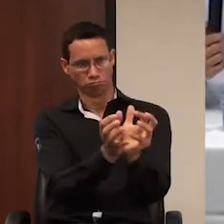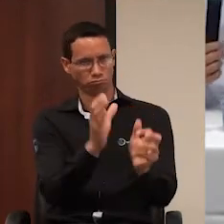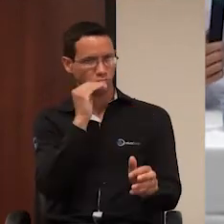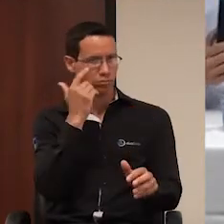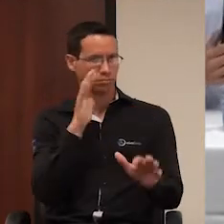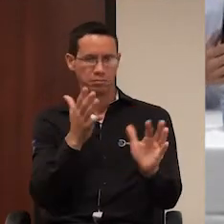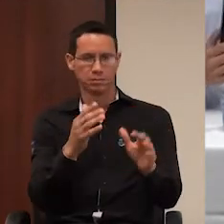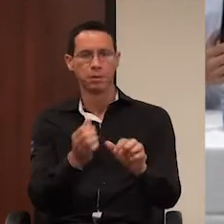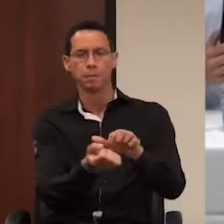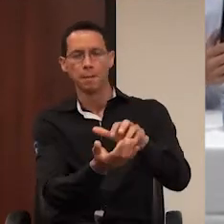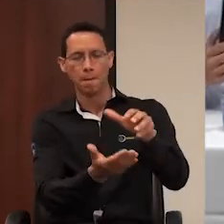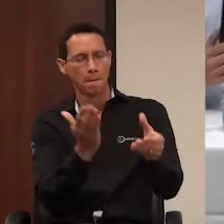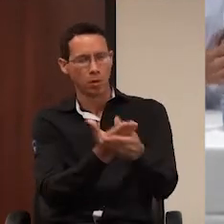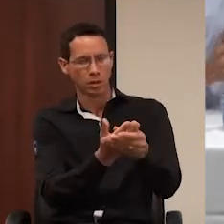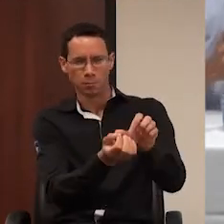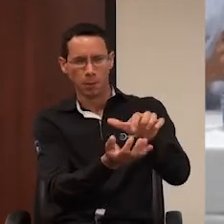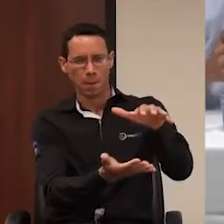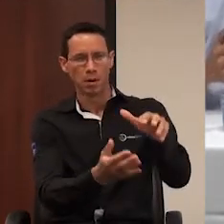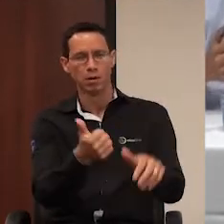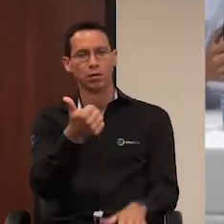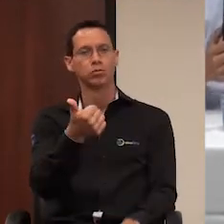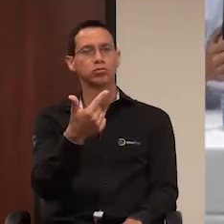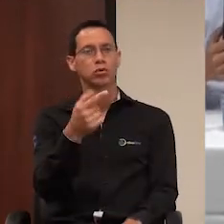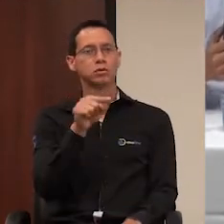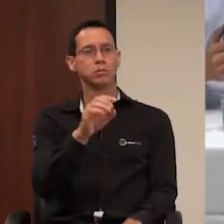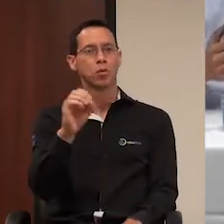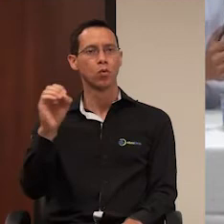12 mil processos. Conta até 12 mil.